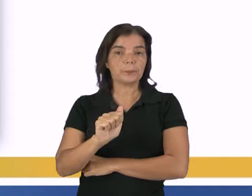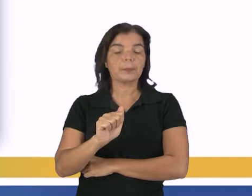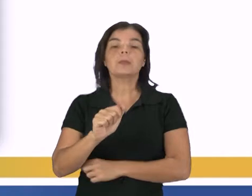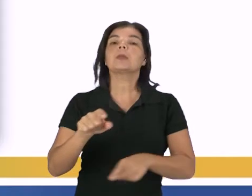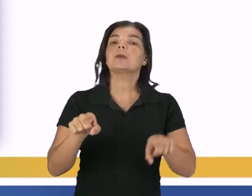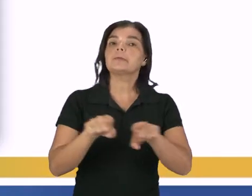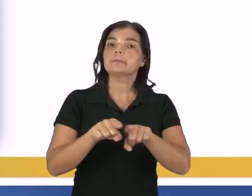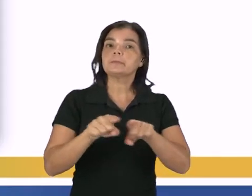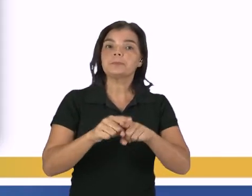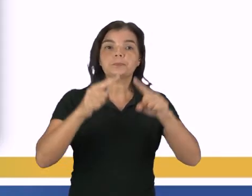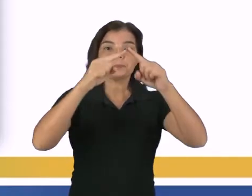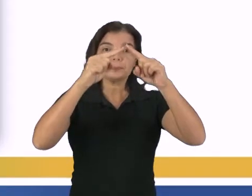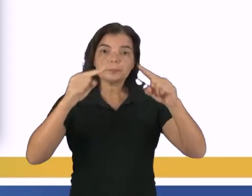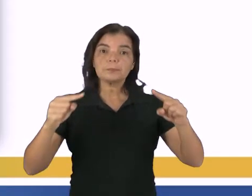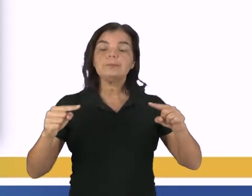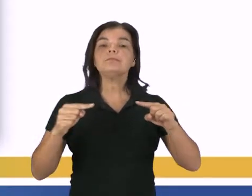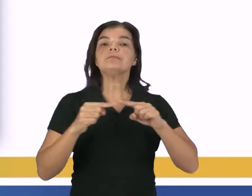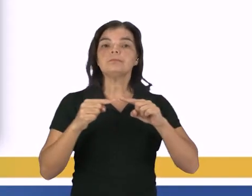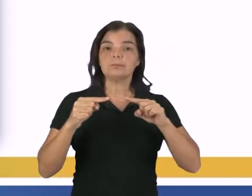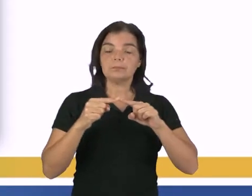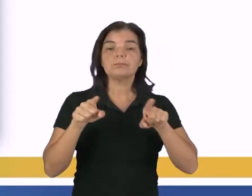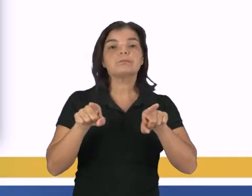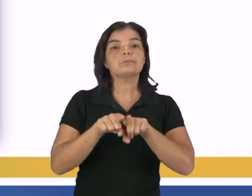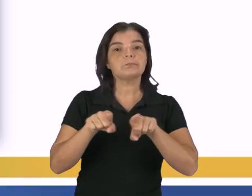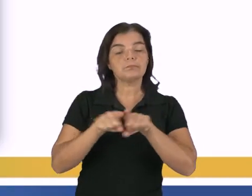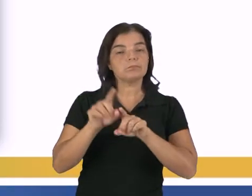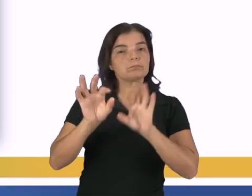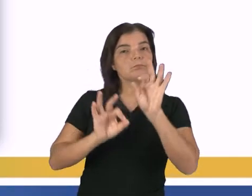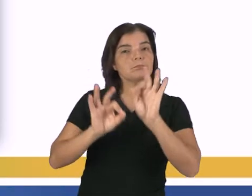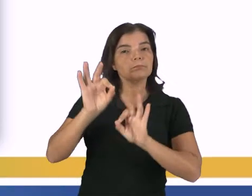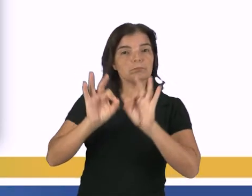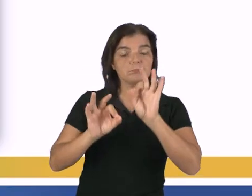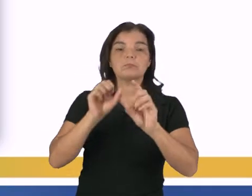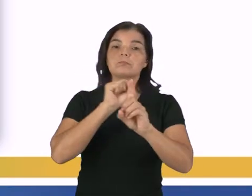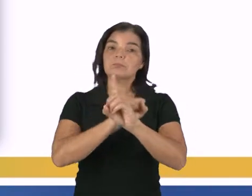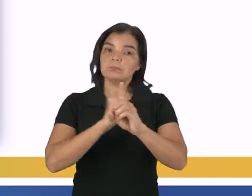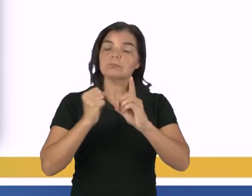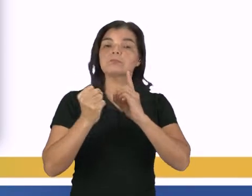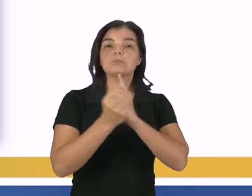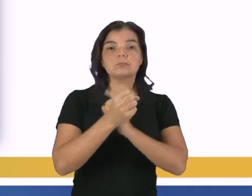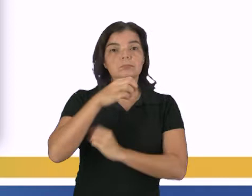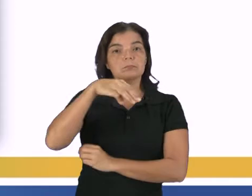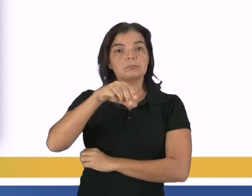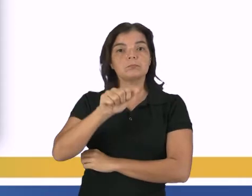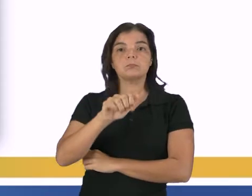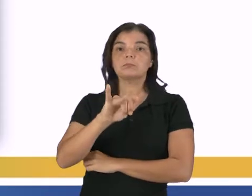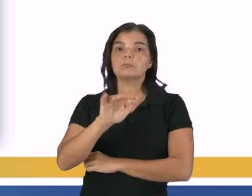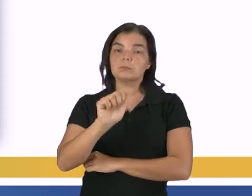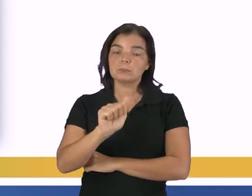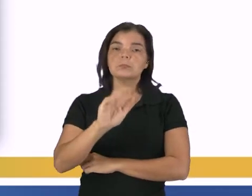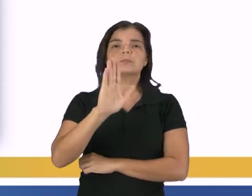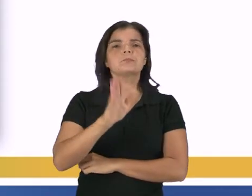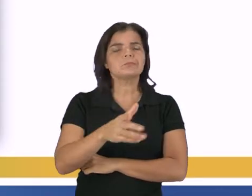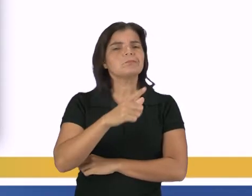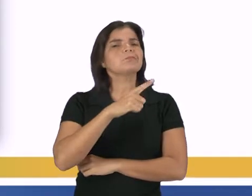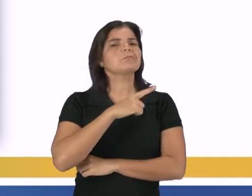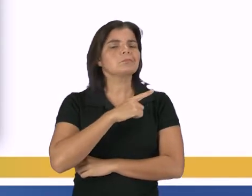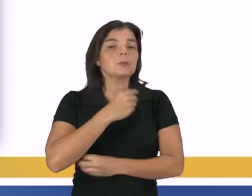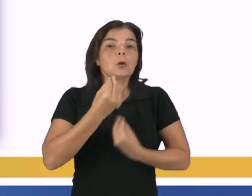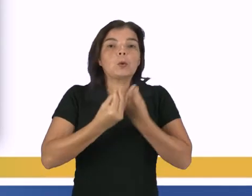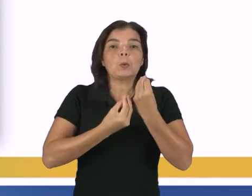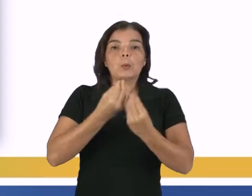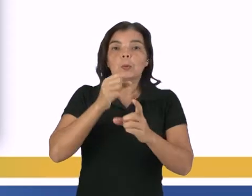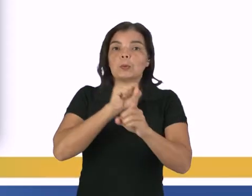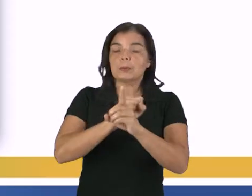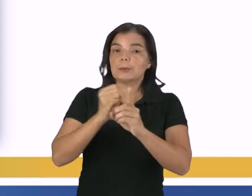é uma pirâmide também feita por essa sociedade maia, e aí a gente já tem noção de como